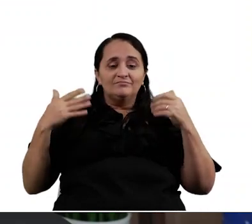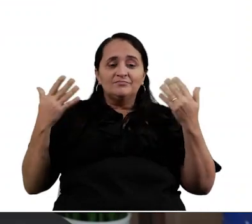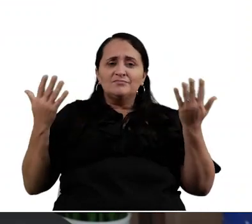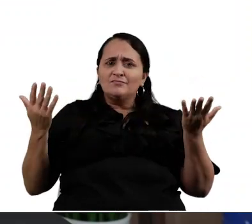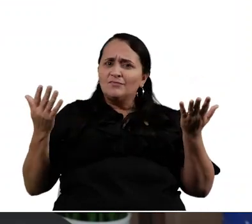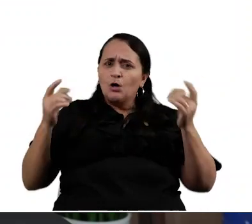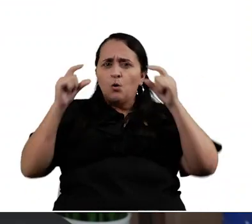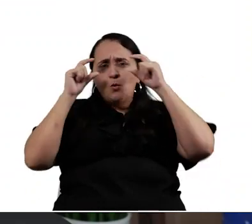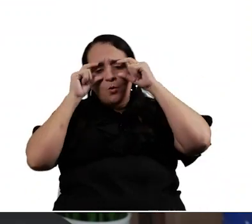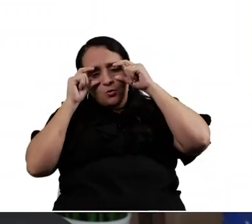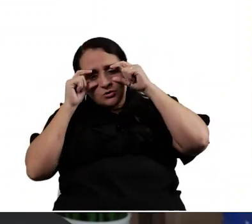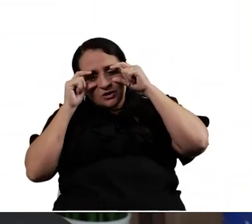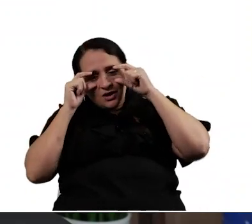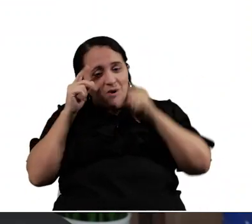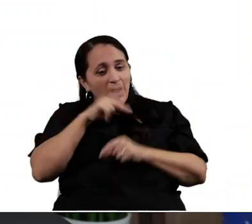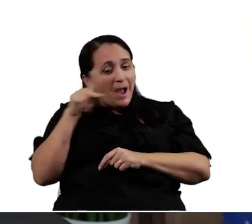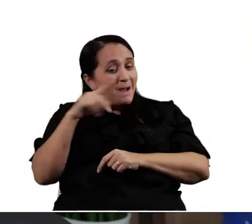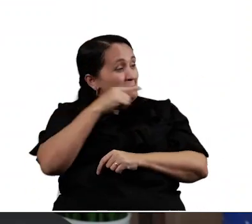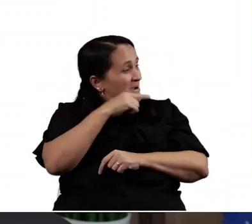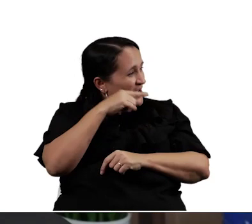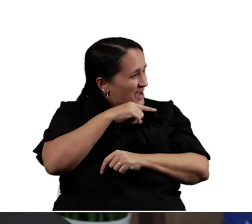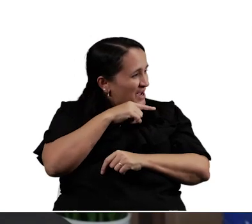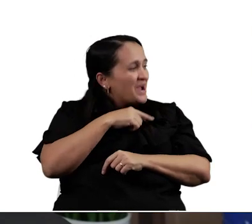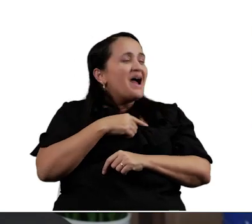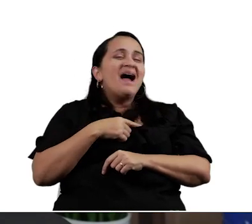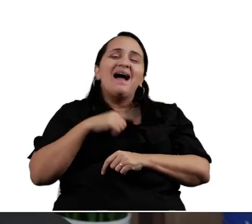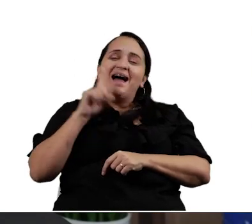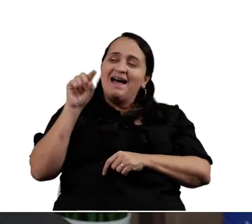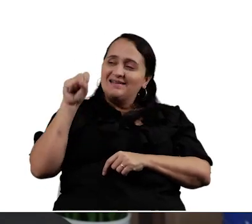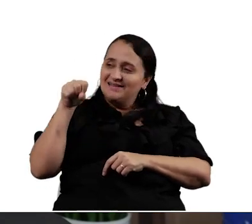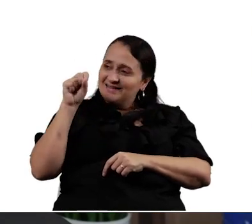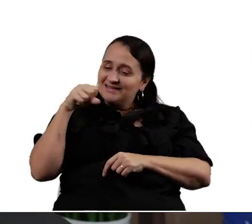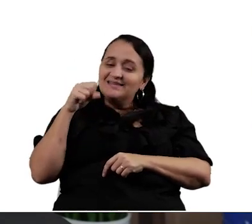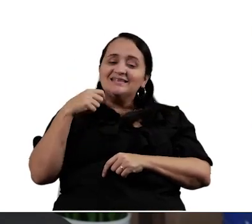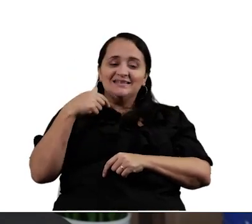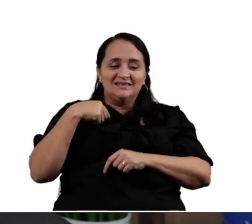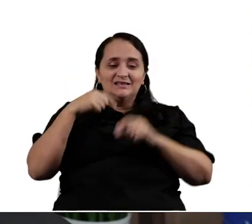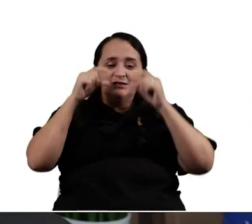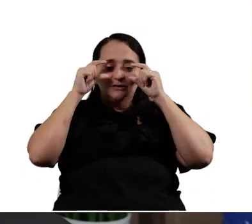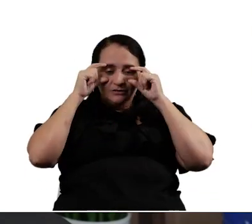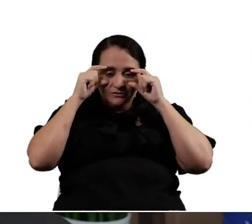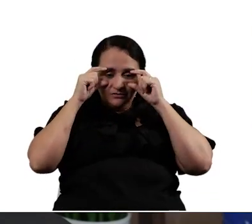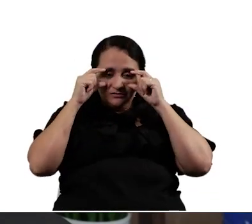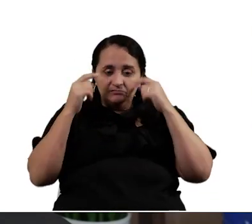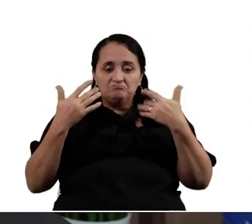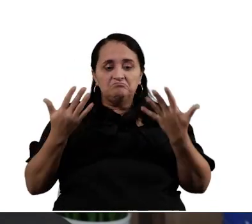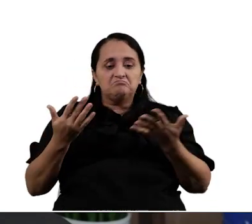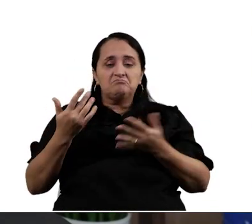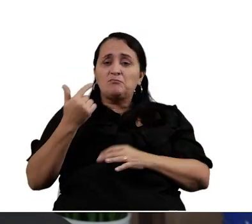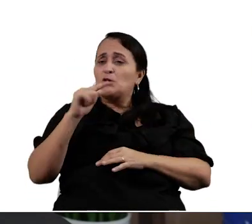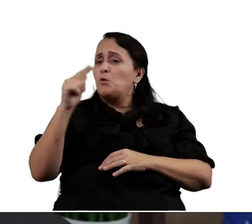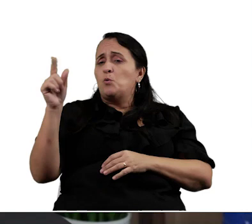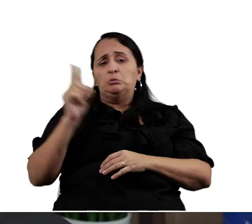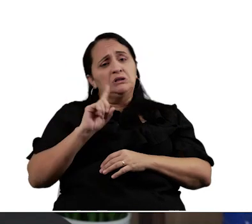Outras usam óculos, como a Pro. Exatamente, Lili, como a Pro usa óculos. Outras